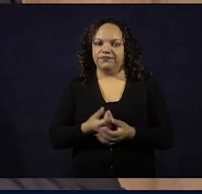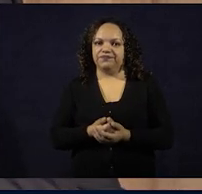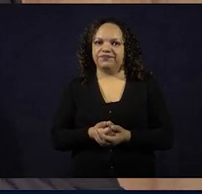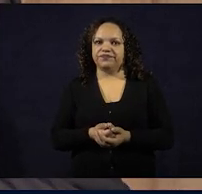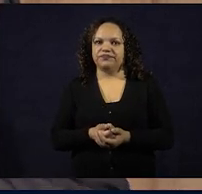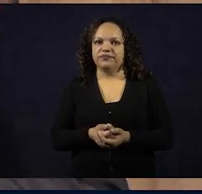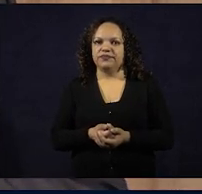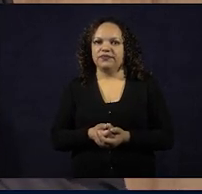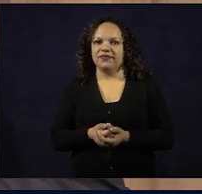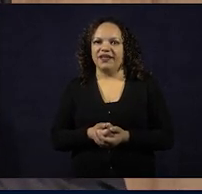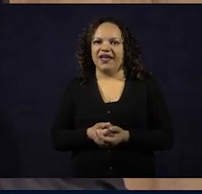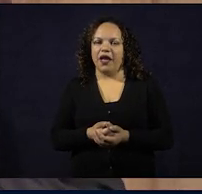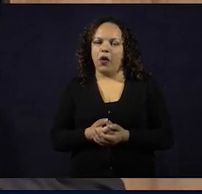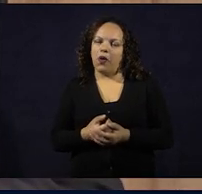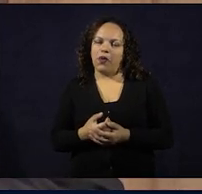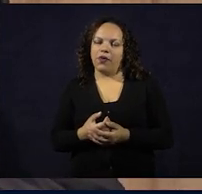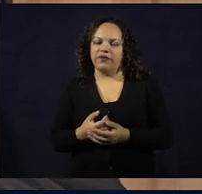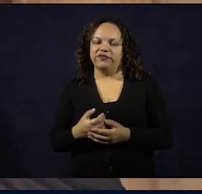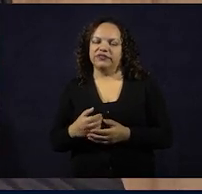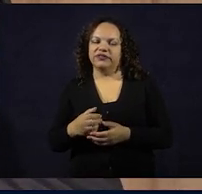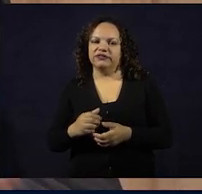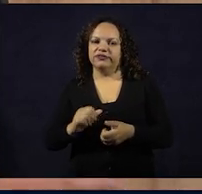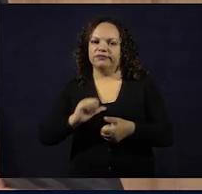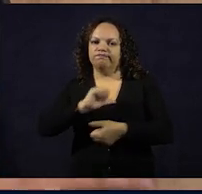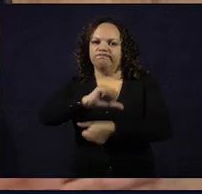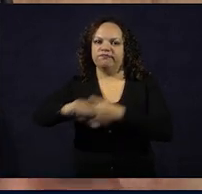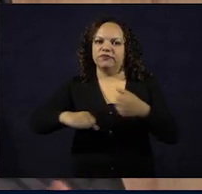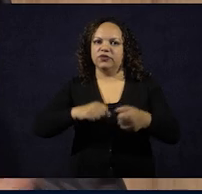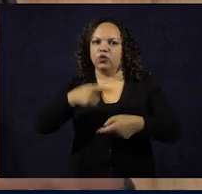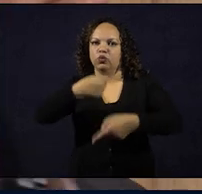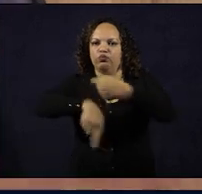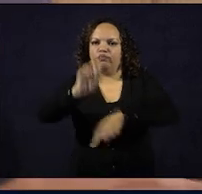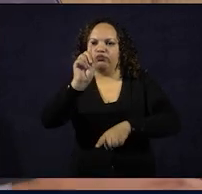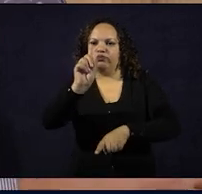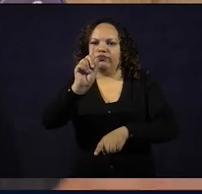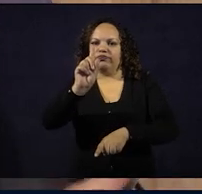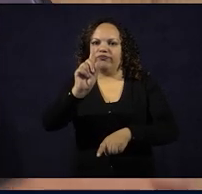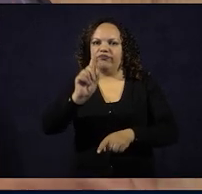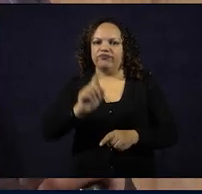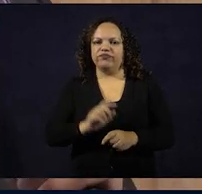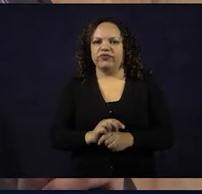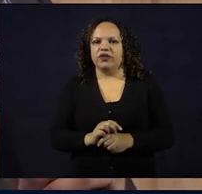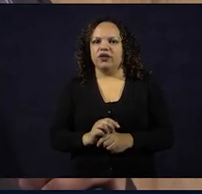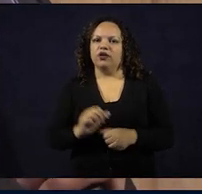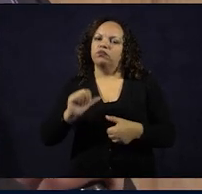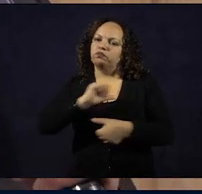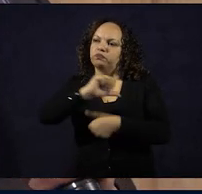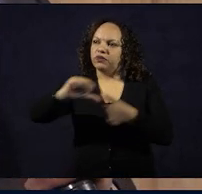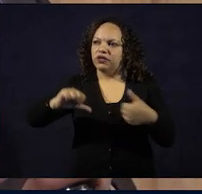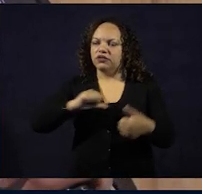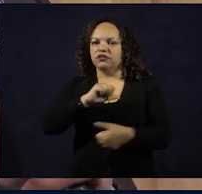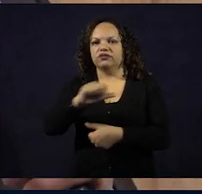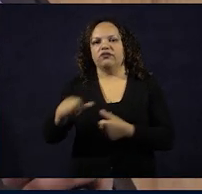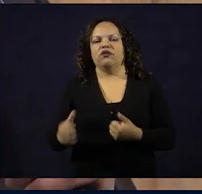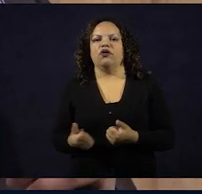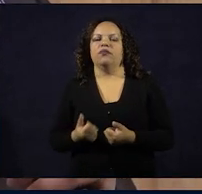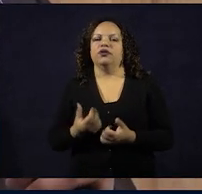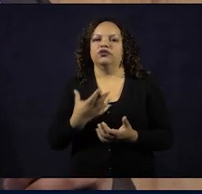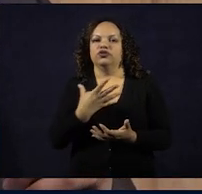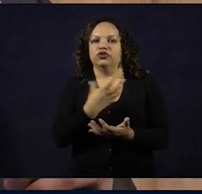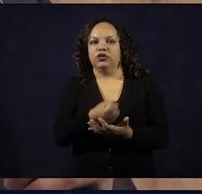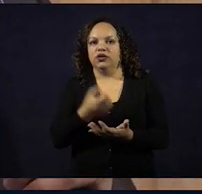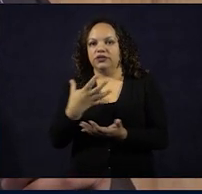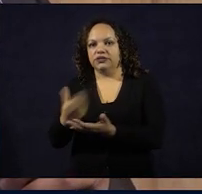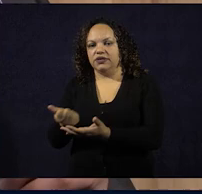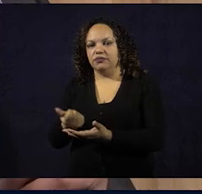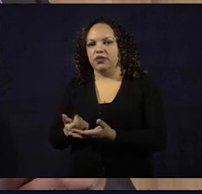Entra na primeira divisão digamos assim né então você realmente muda a forma de acesso ao capital